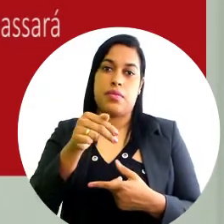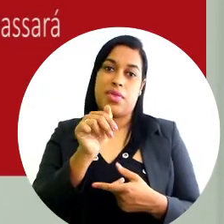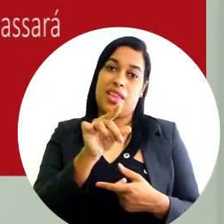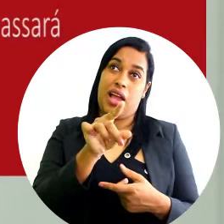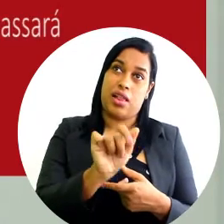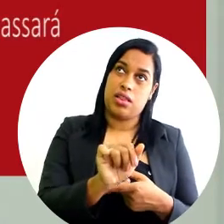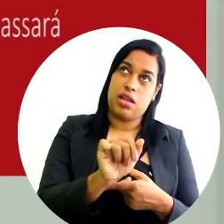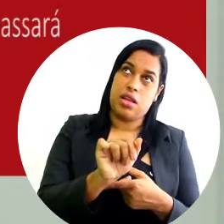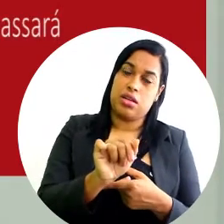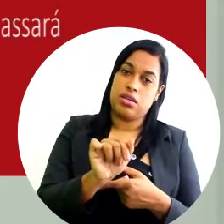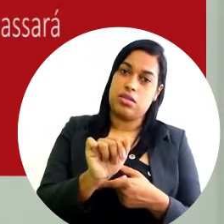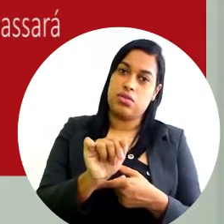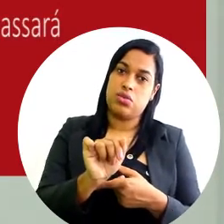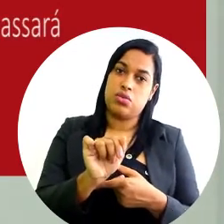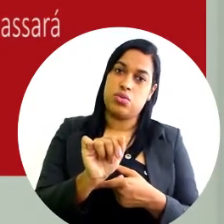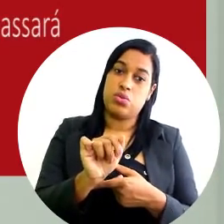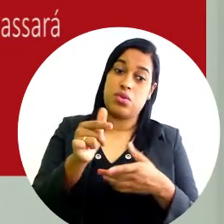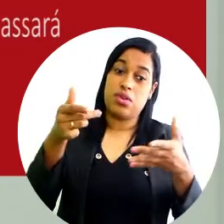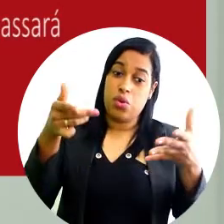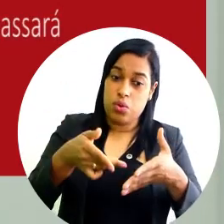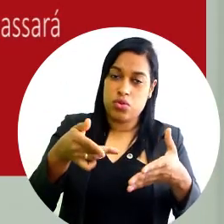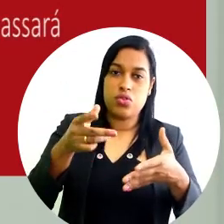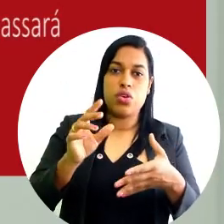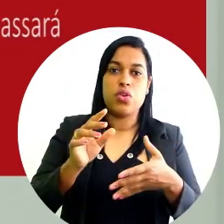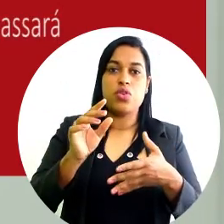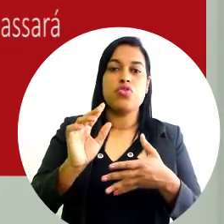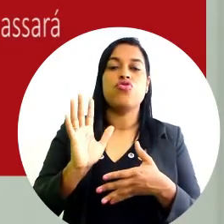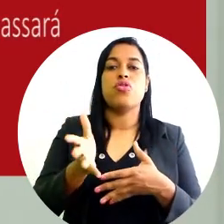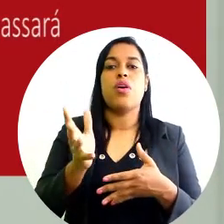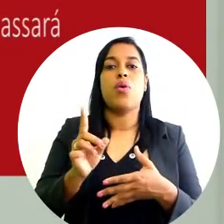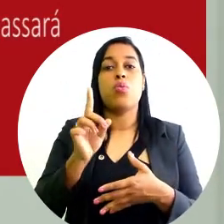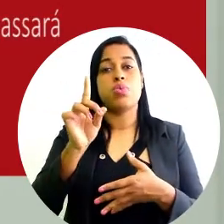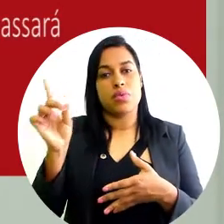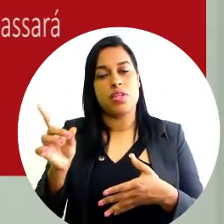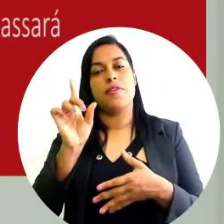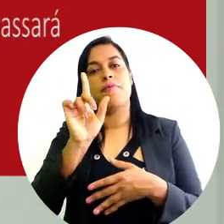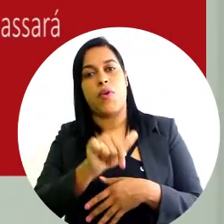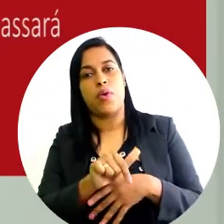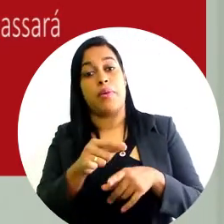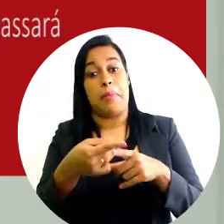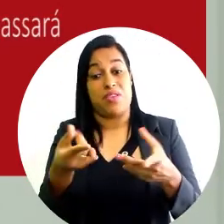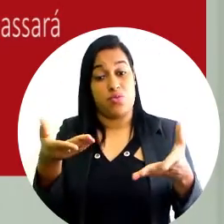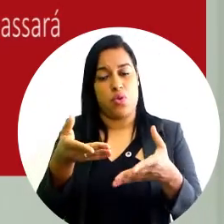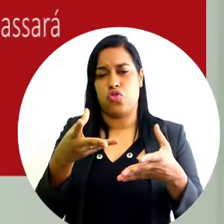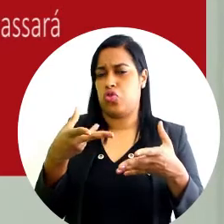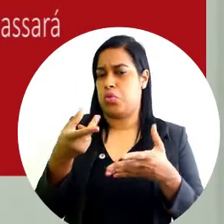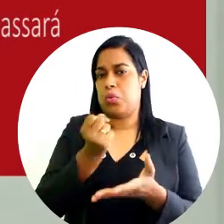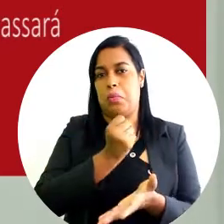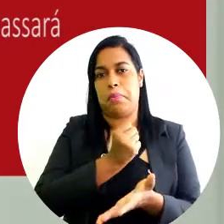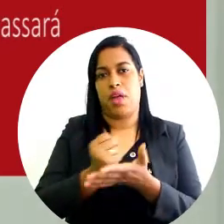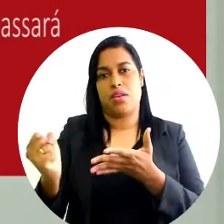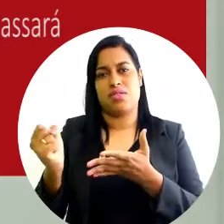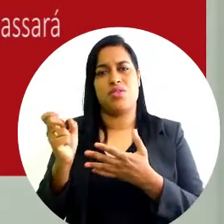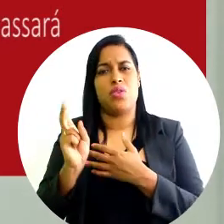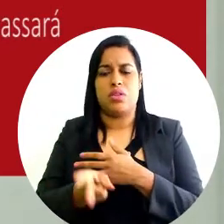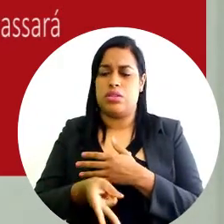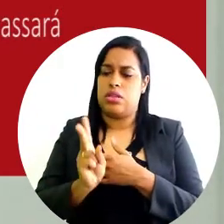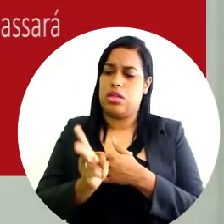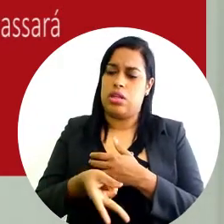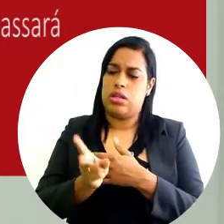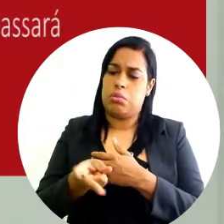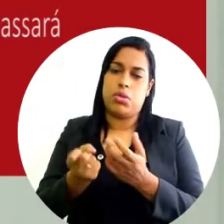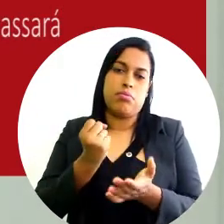assim: nada do que foi será de novo do jeito que já foi um dia. Tudo passa,